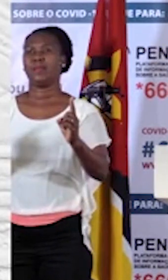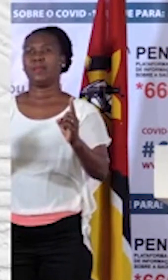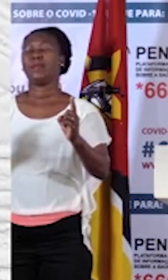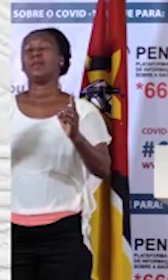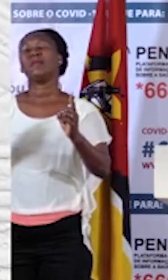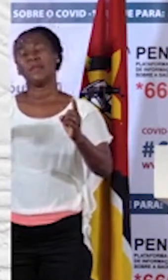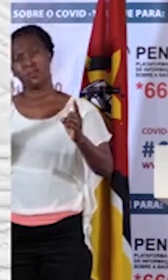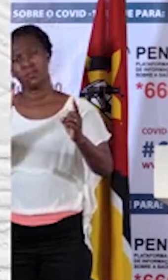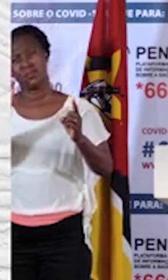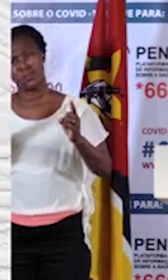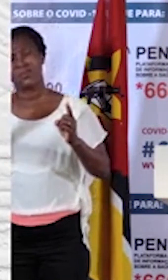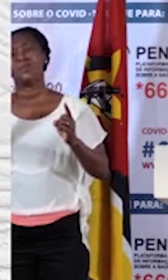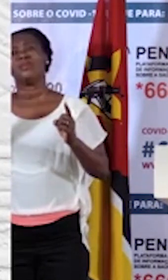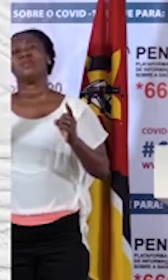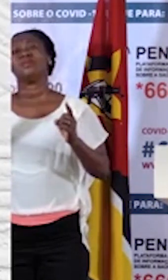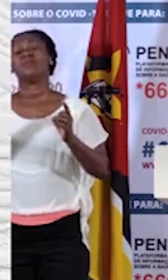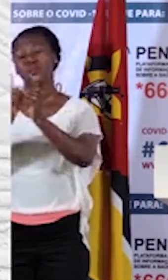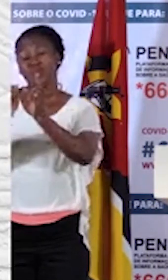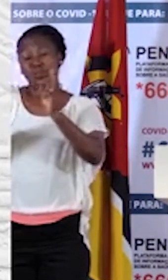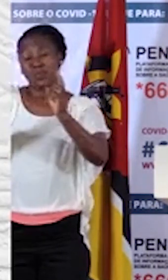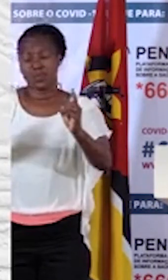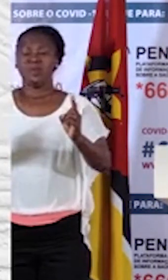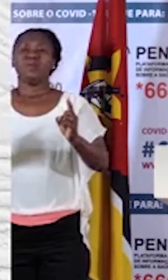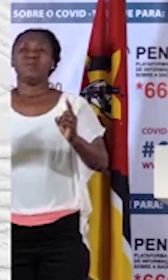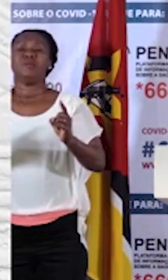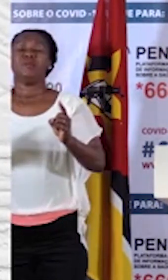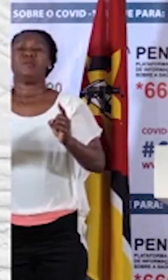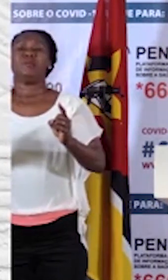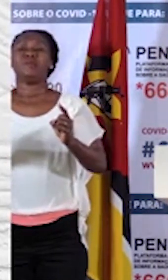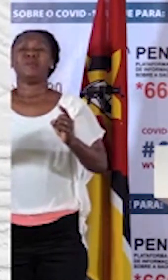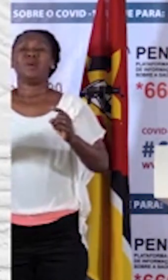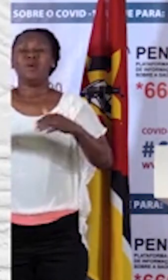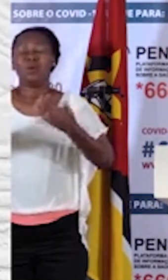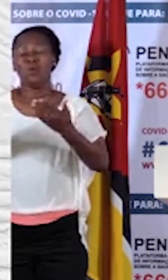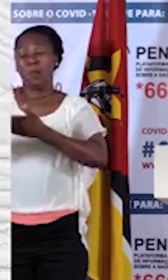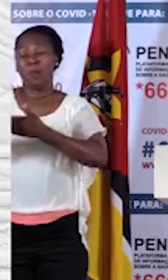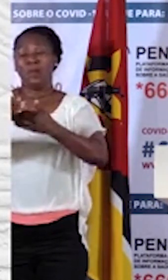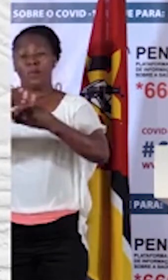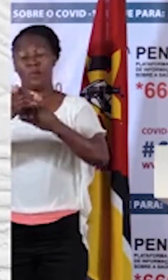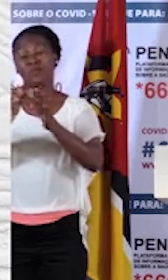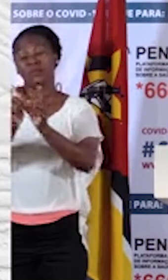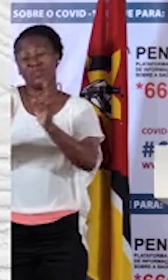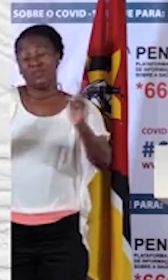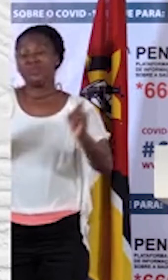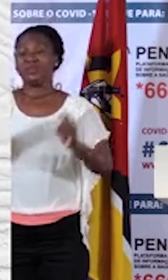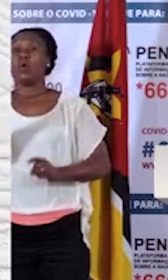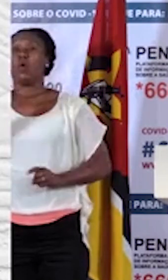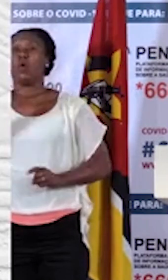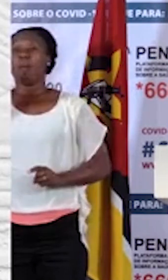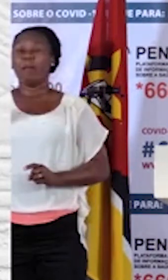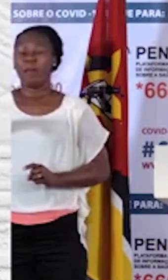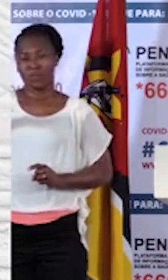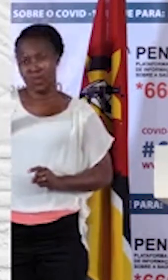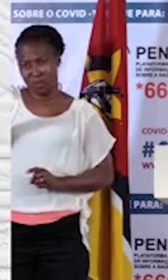que o recomendado é estarmos afastados ou próximos uns dos outros até 1,5 metro. Se conseguirmos estar